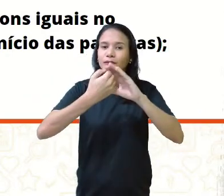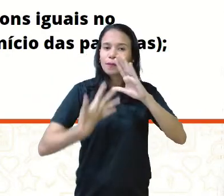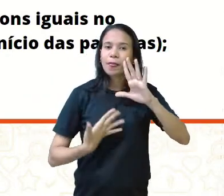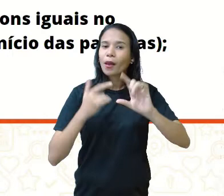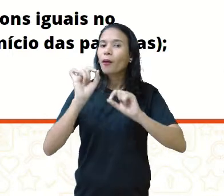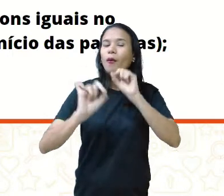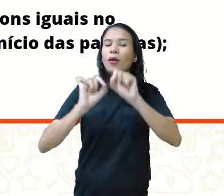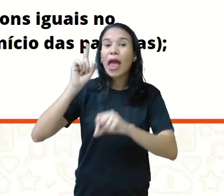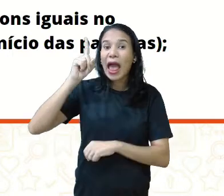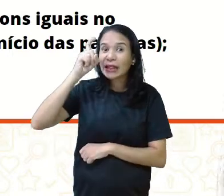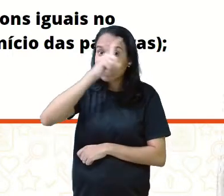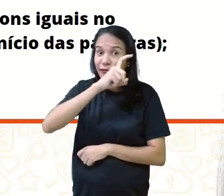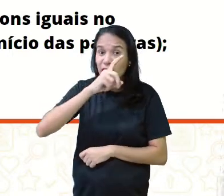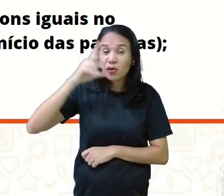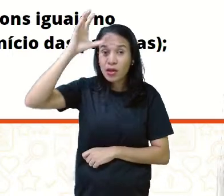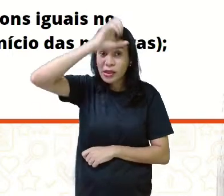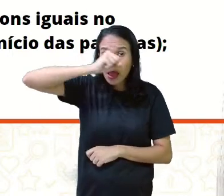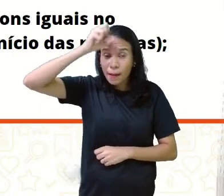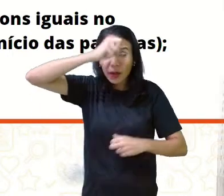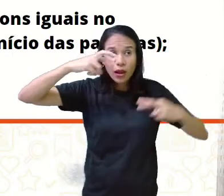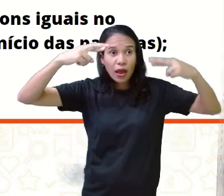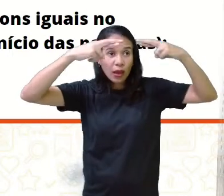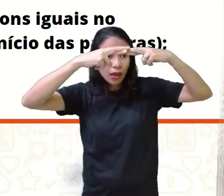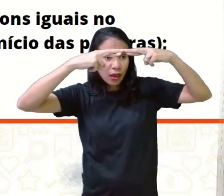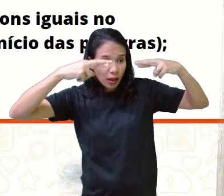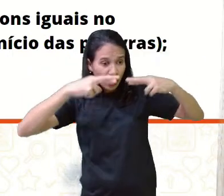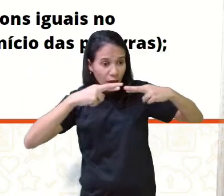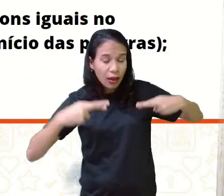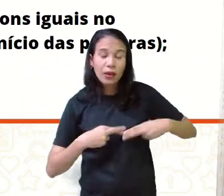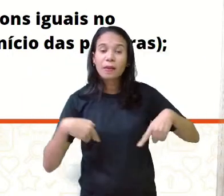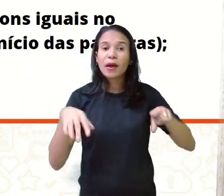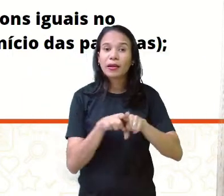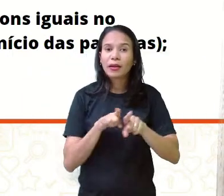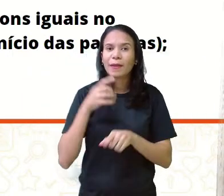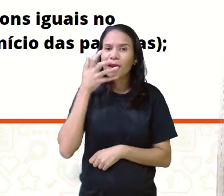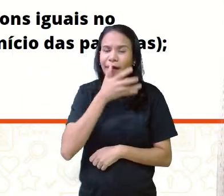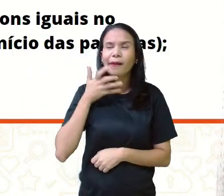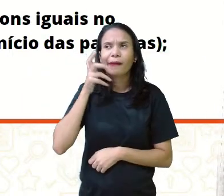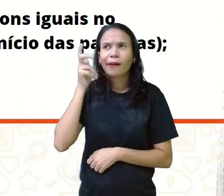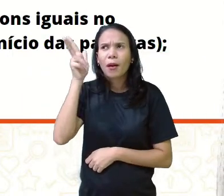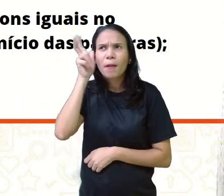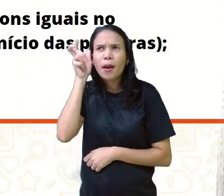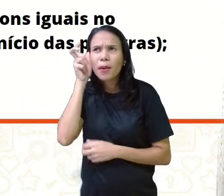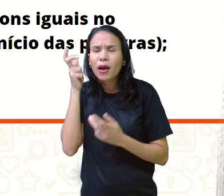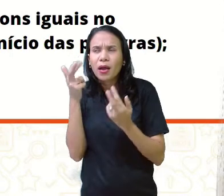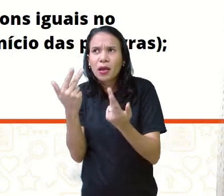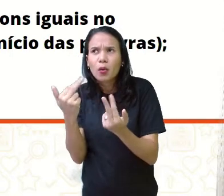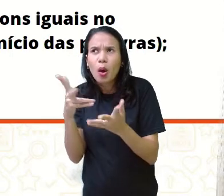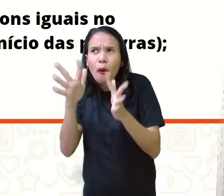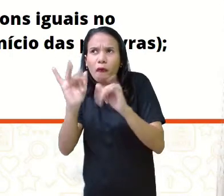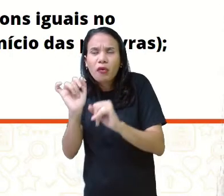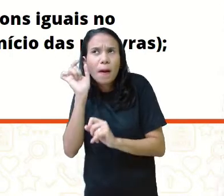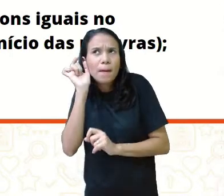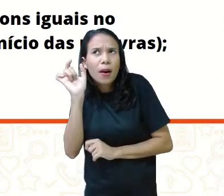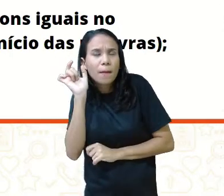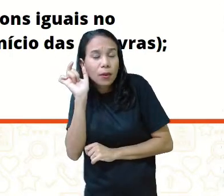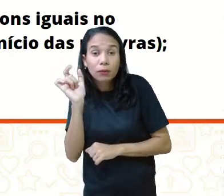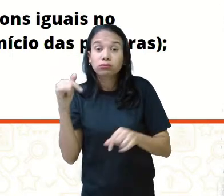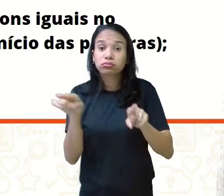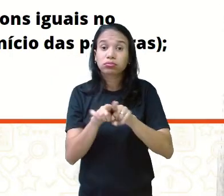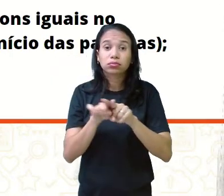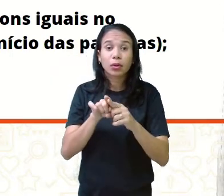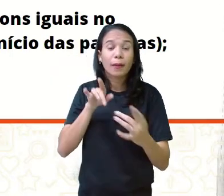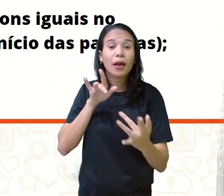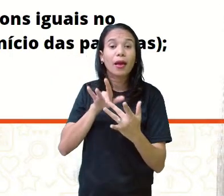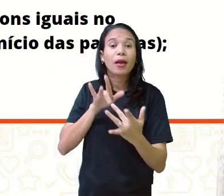a dificuldade de aprender rimas e canções. Sons iguais no final das palavras e